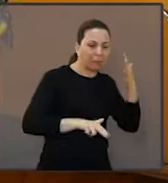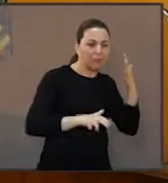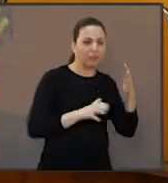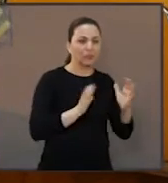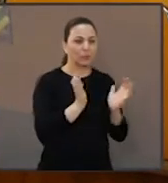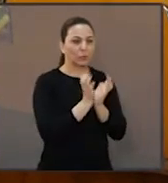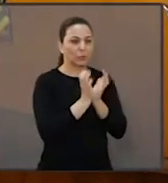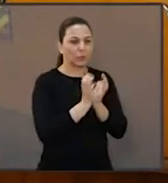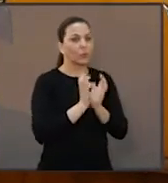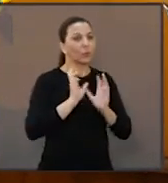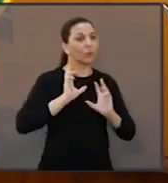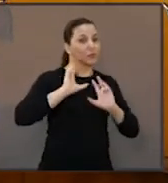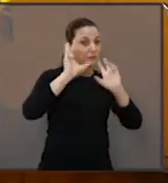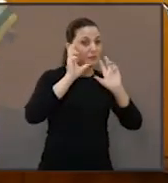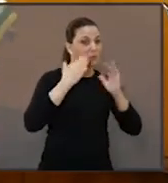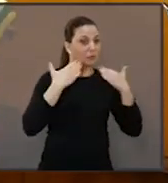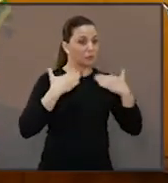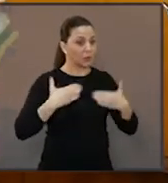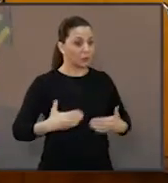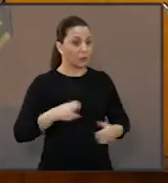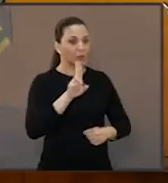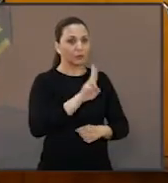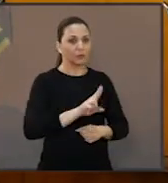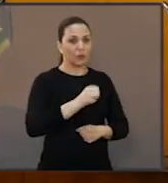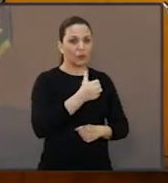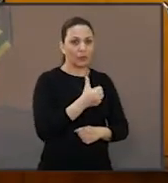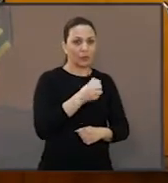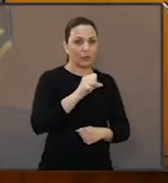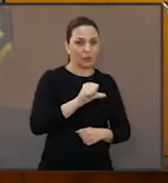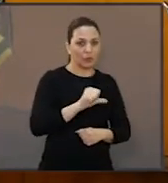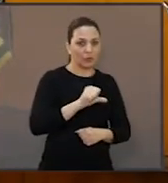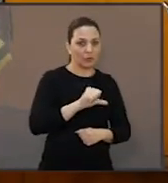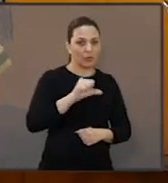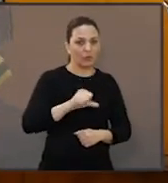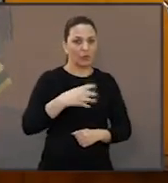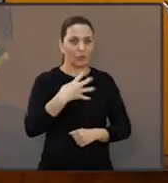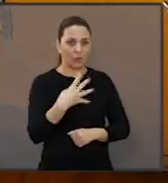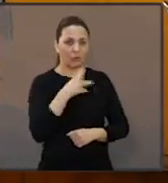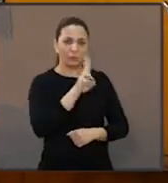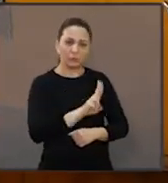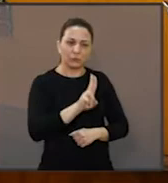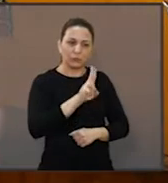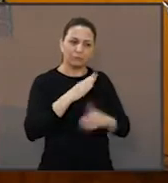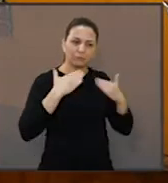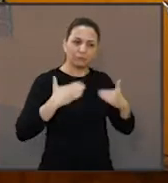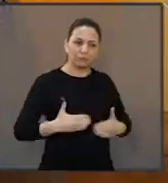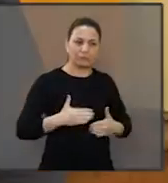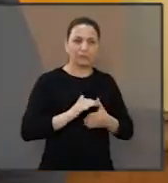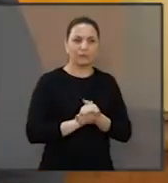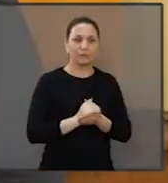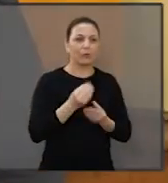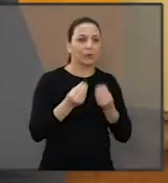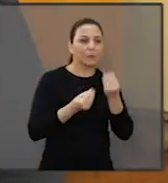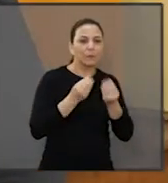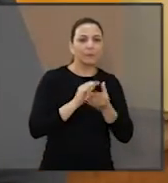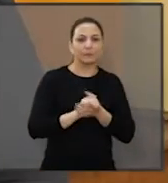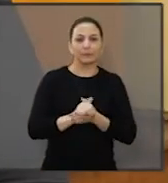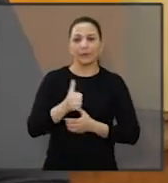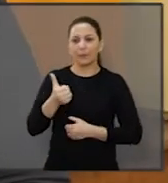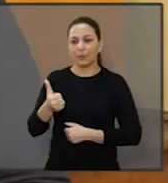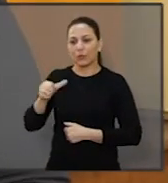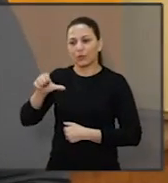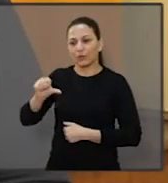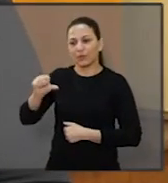Bom, essa camisa foi a camisa que você usou em 1994? 96. 96. Essa daí